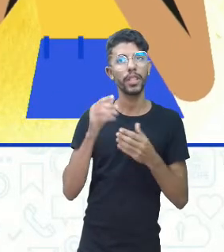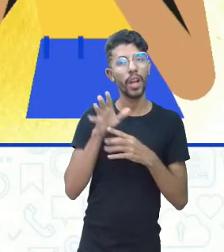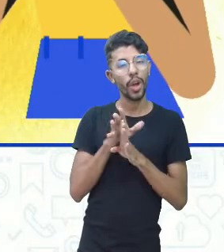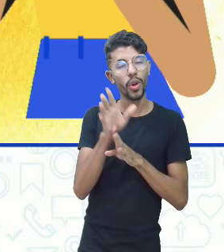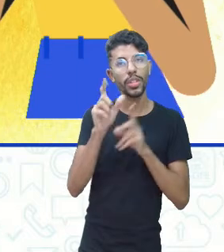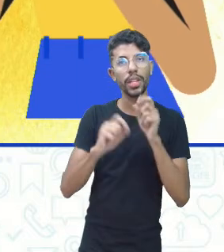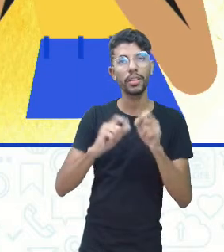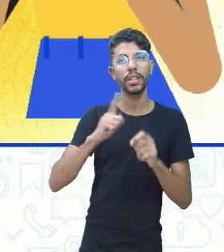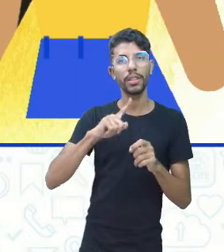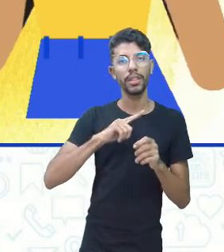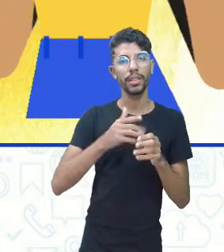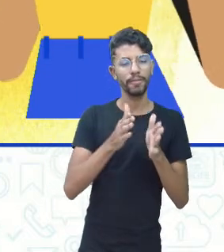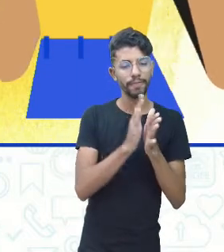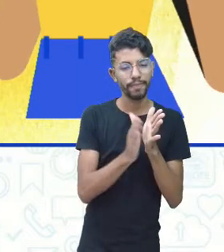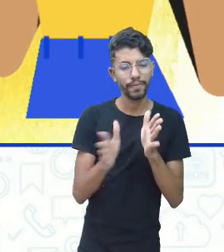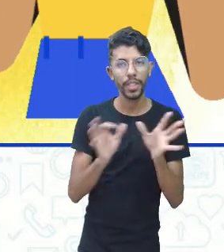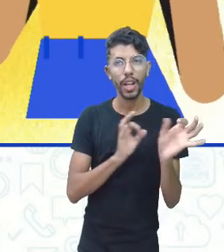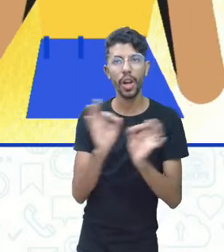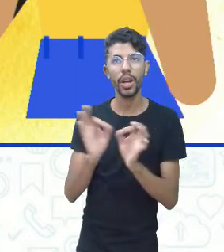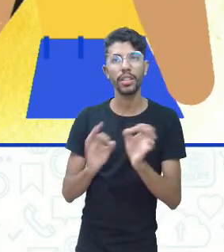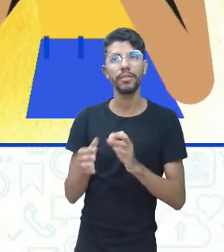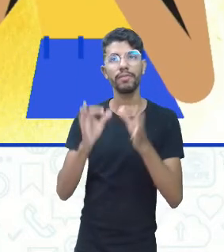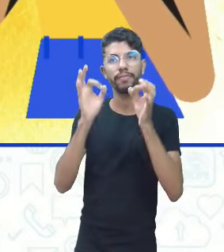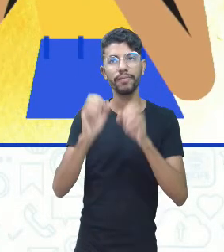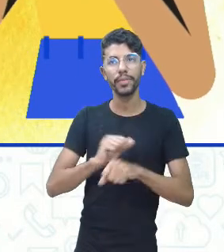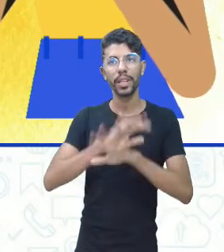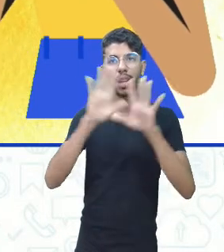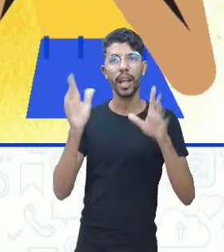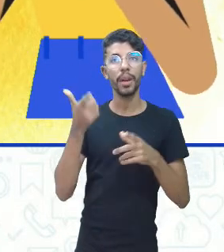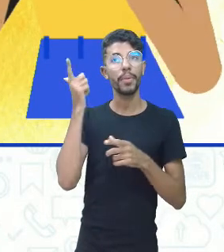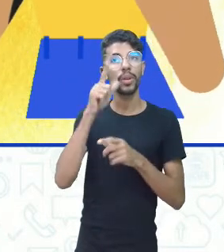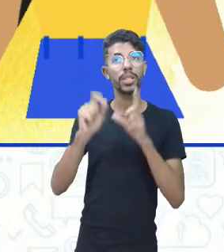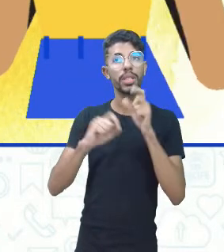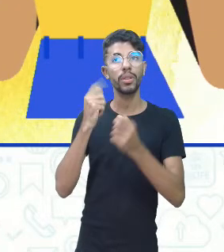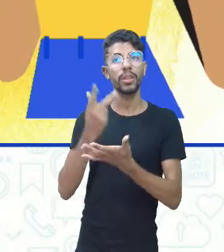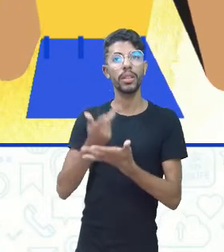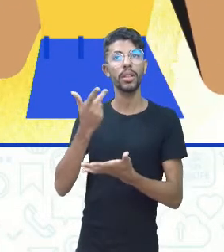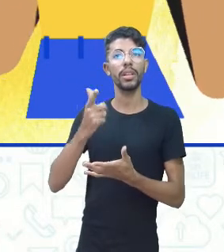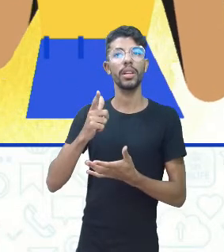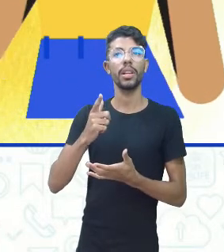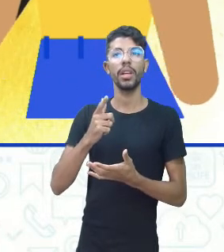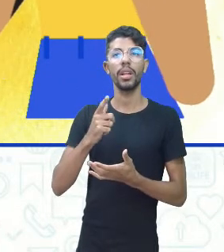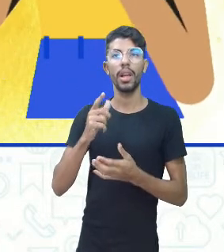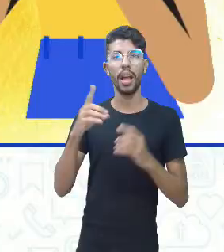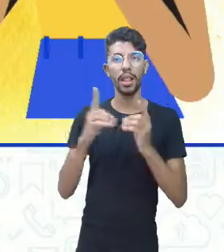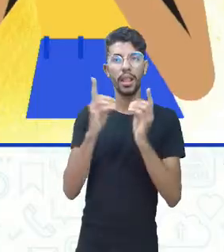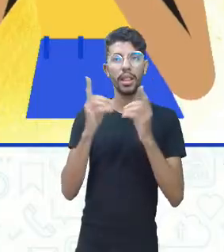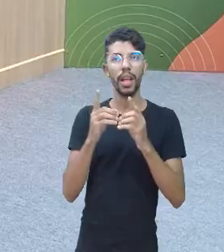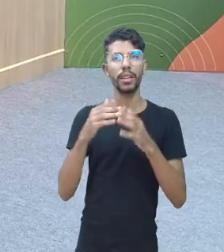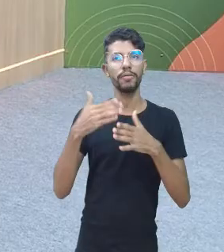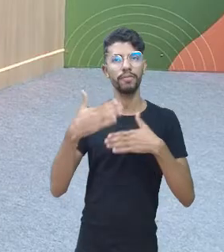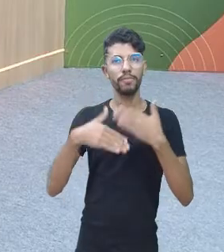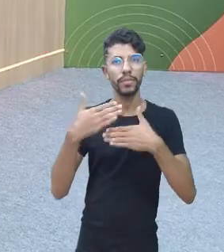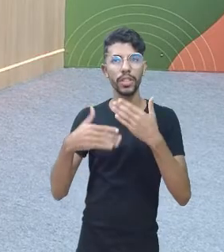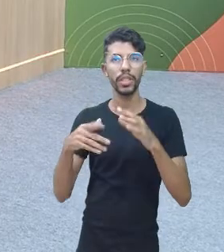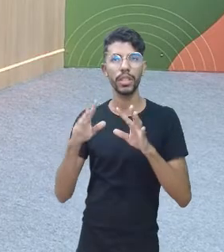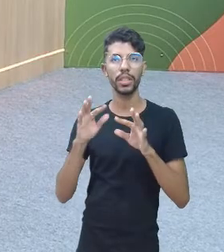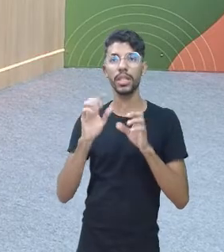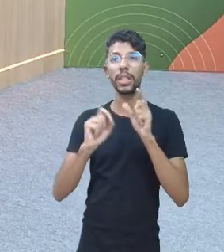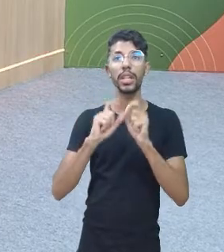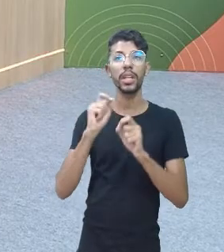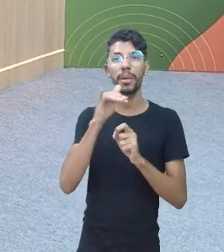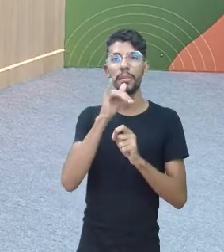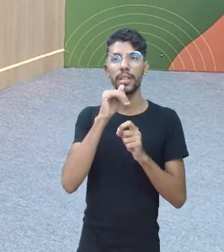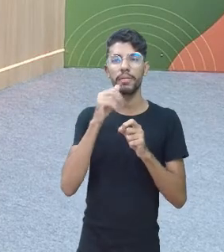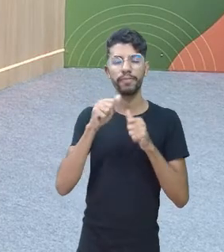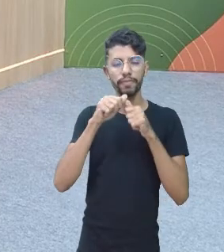acontecimentos, para que se mantenha a didática no processo de transmissão das informações. Por exemplo, se eu vou fazer um tutorial de maquiagem,